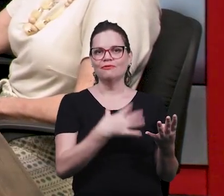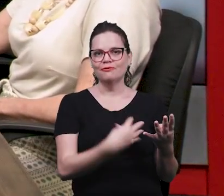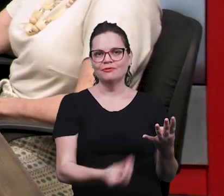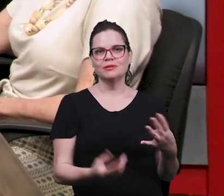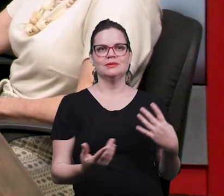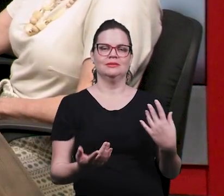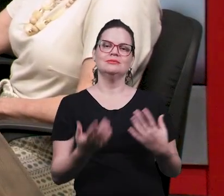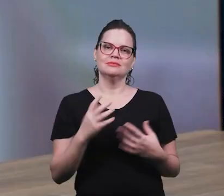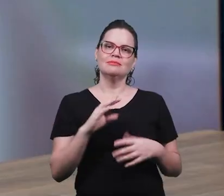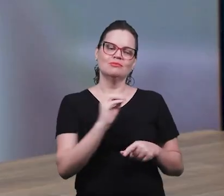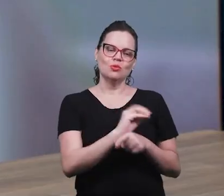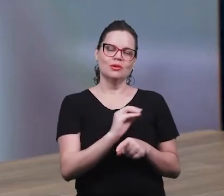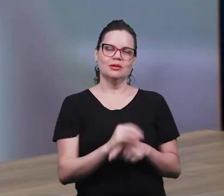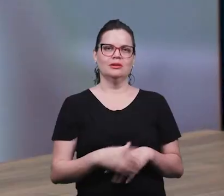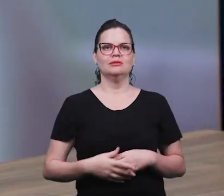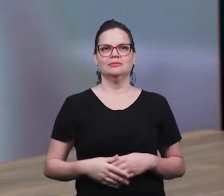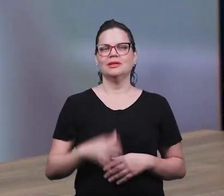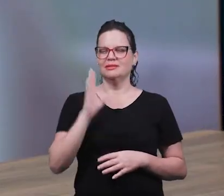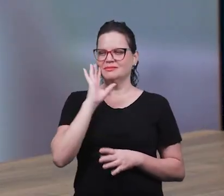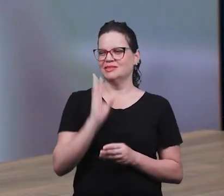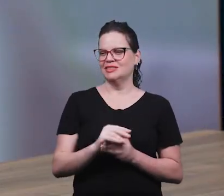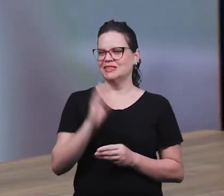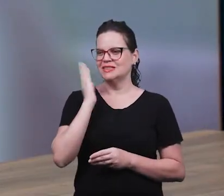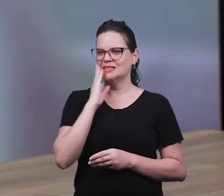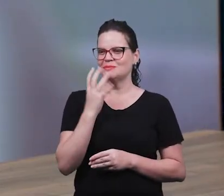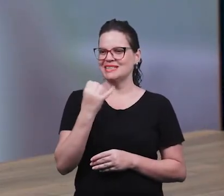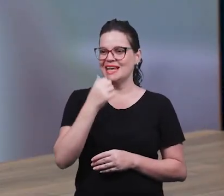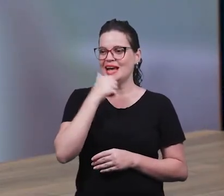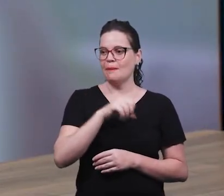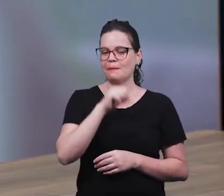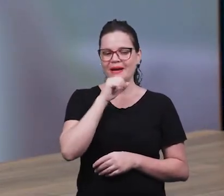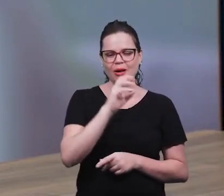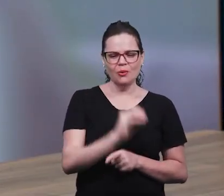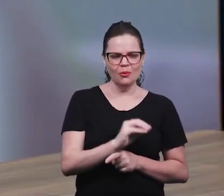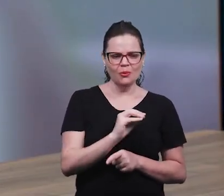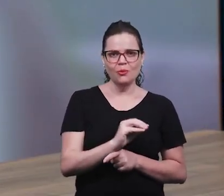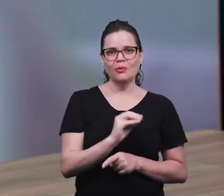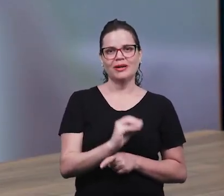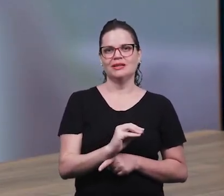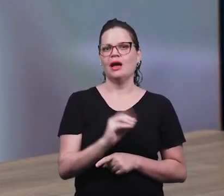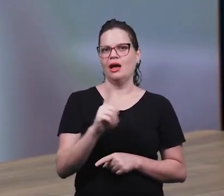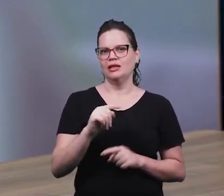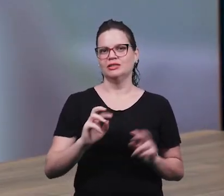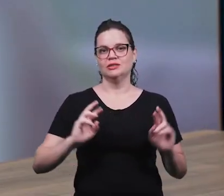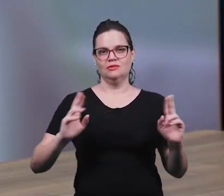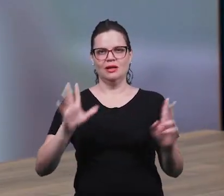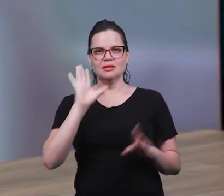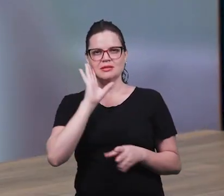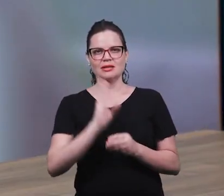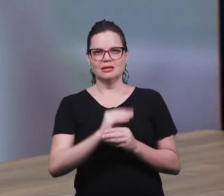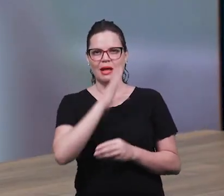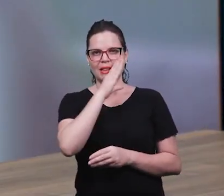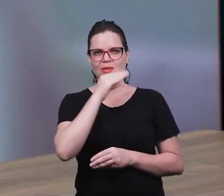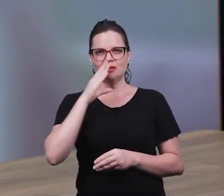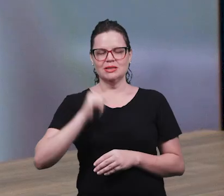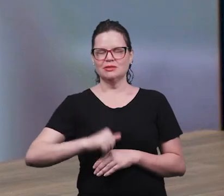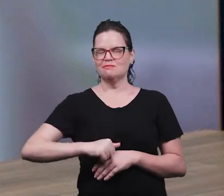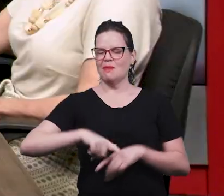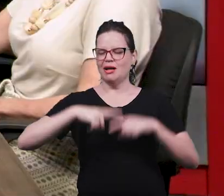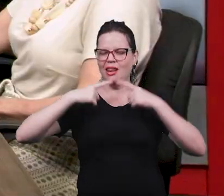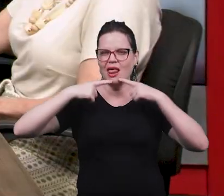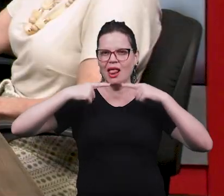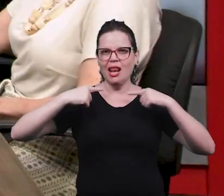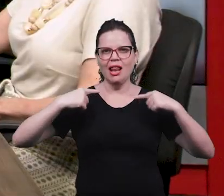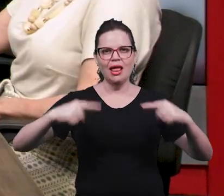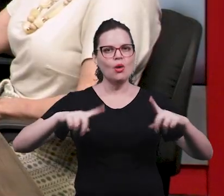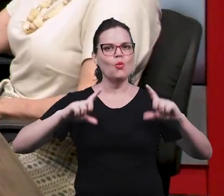ser cuidado pela mãe, né? Assim. Você sabia que essa é a principal queixa dos nossos intermediários adolescentes, né,